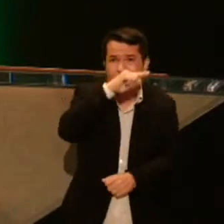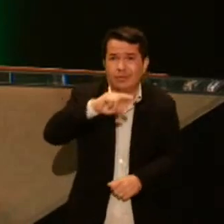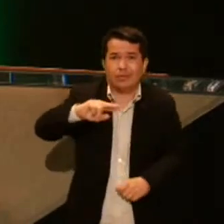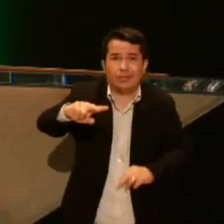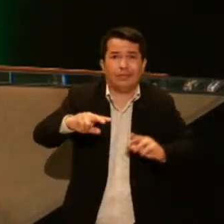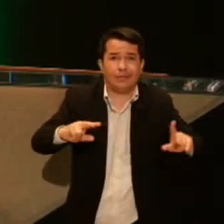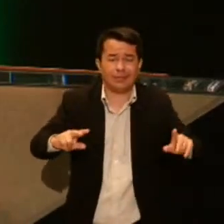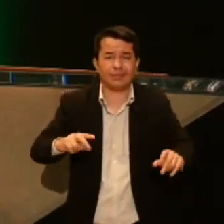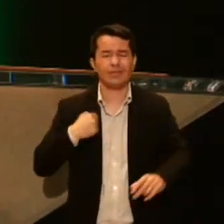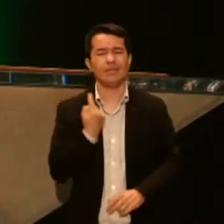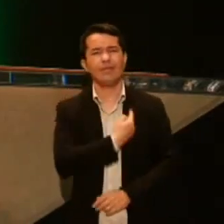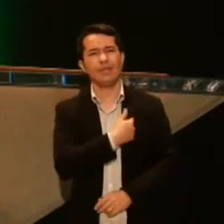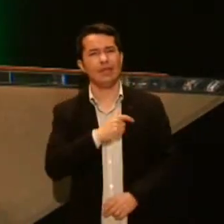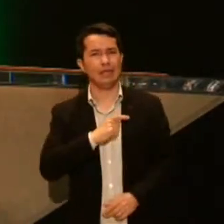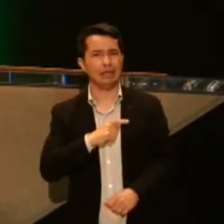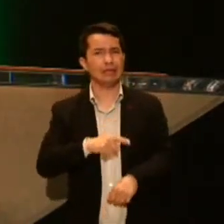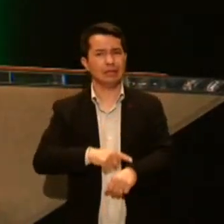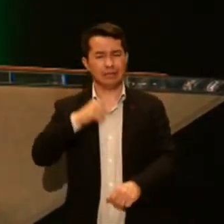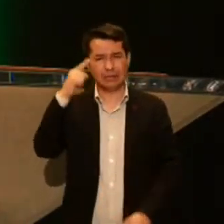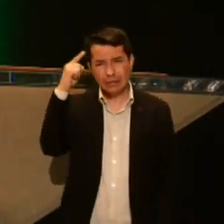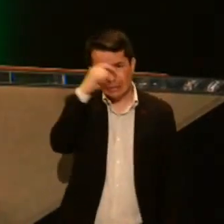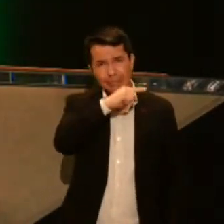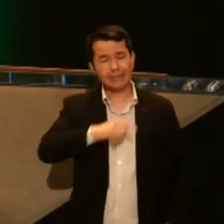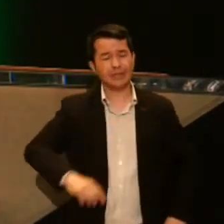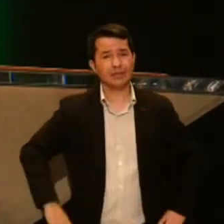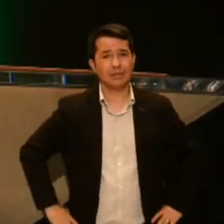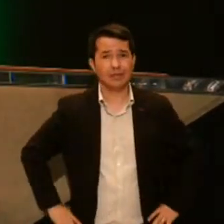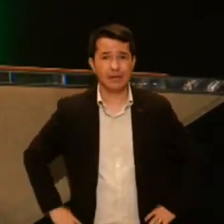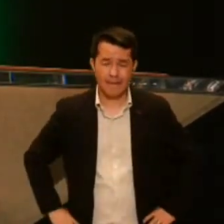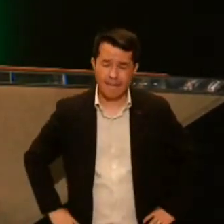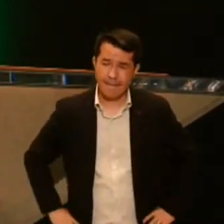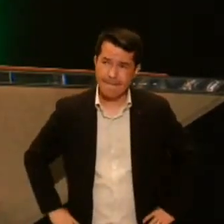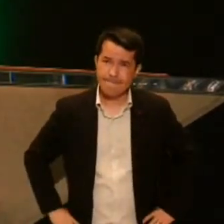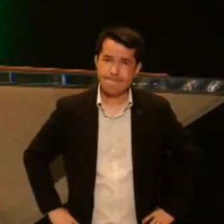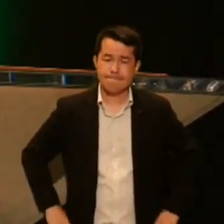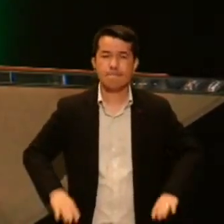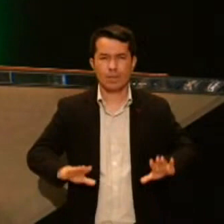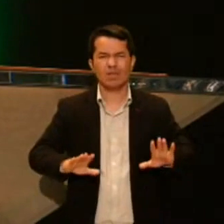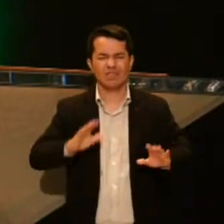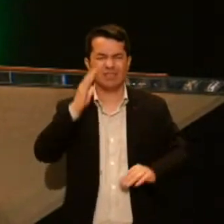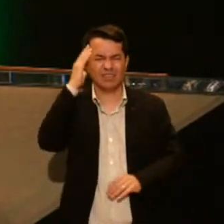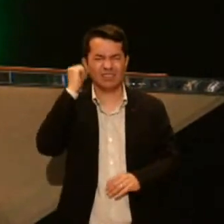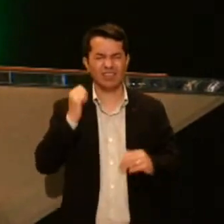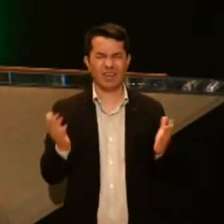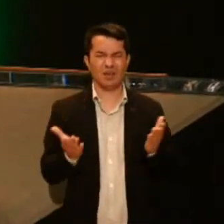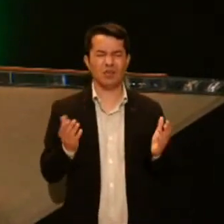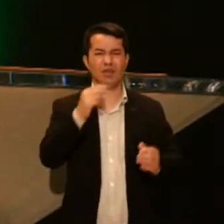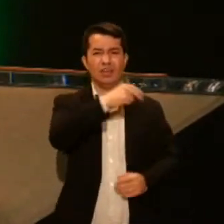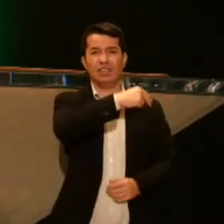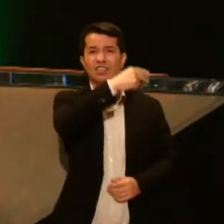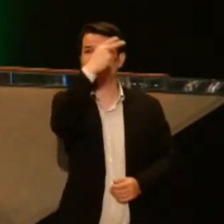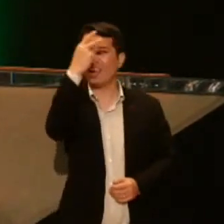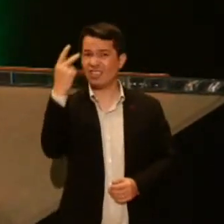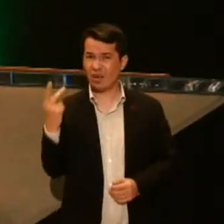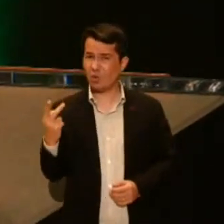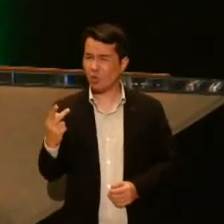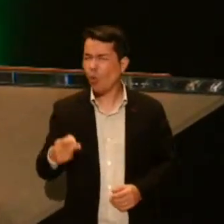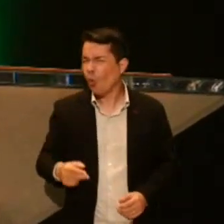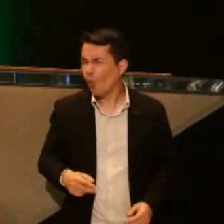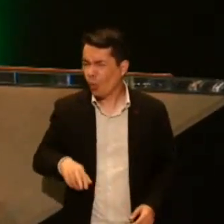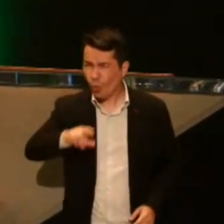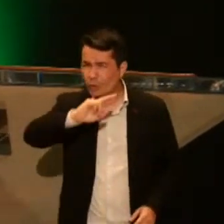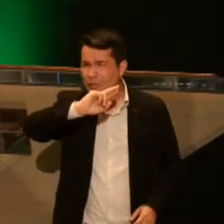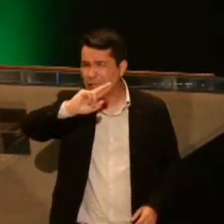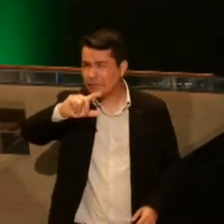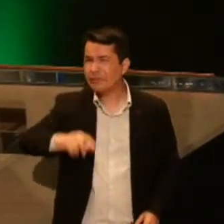gente está vivendo. Com certeza esse vai ser um Natal diferente. Vai ser um Natal